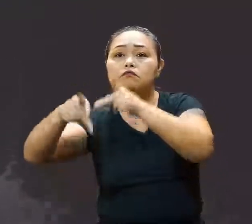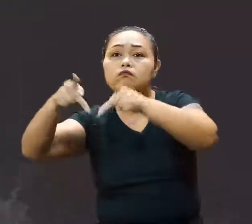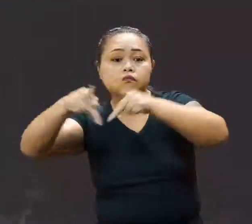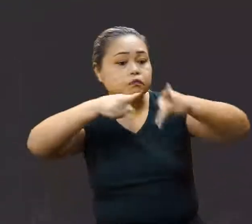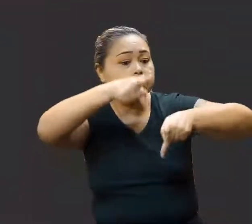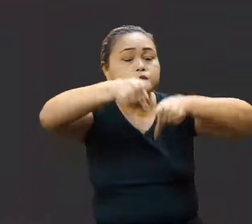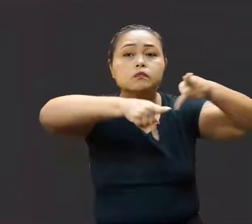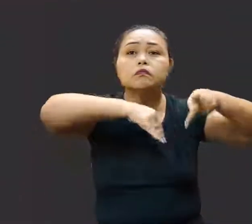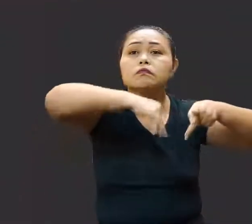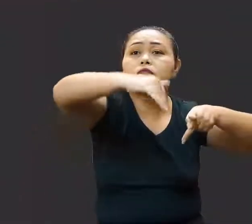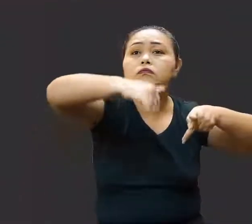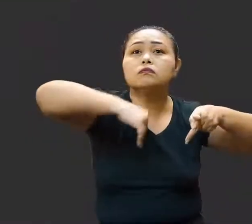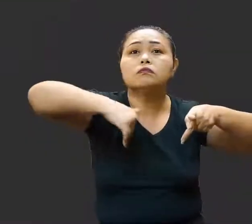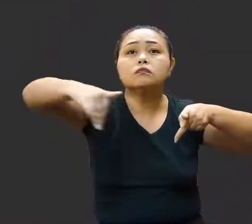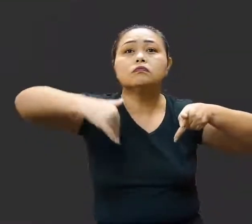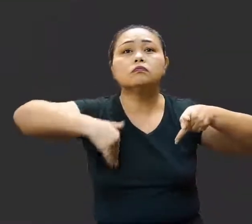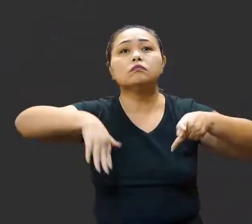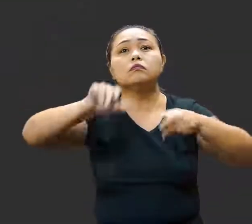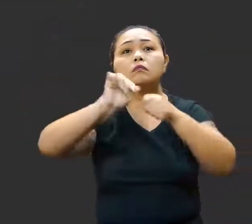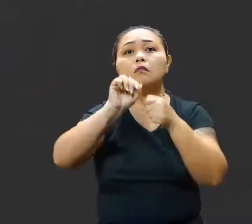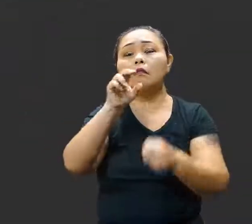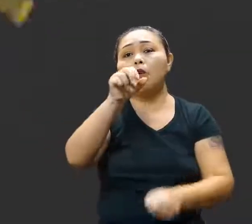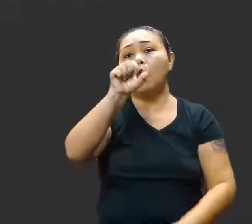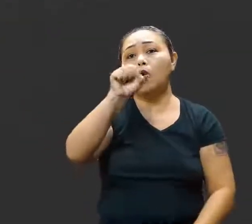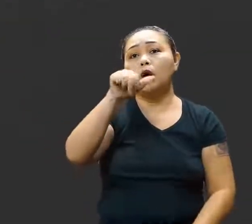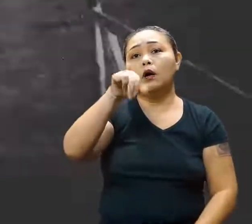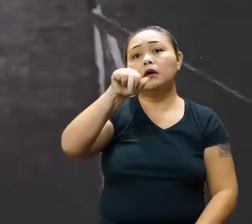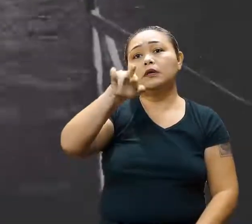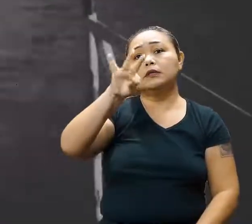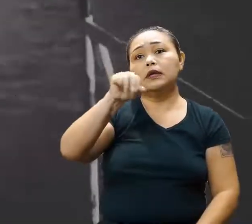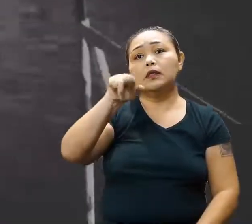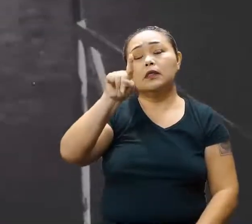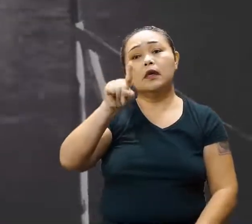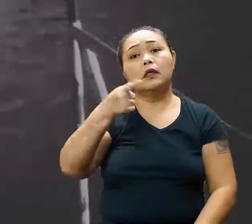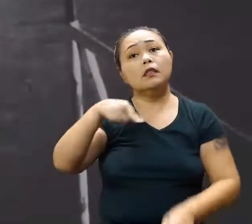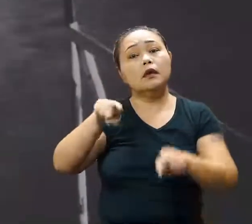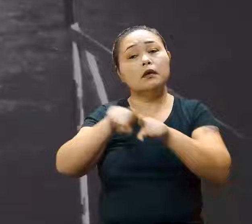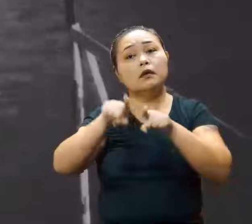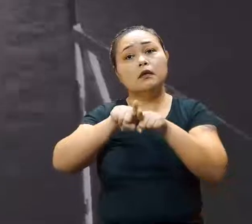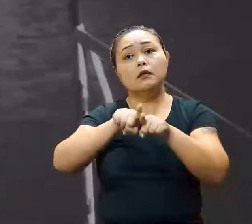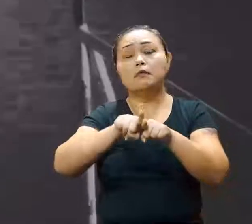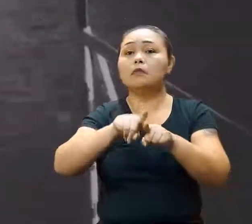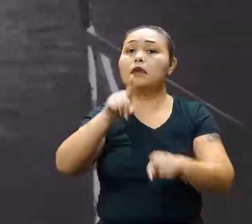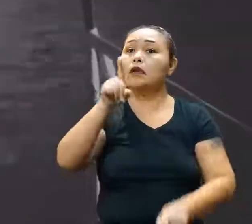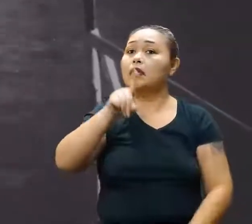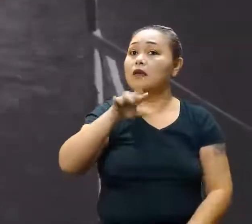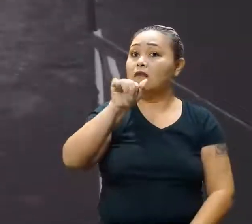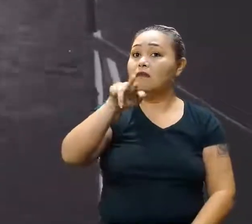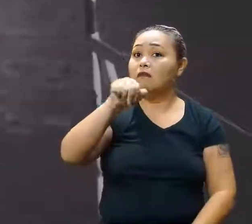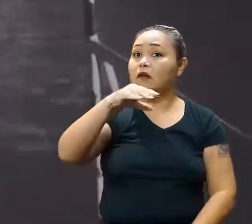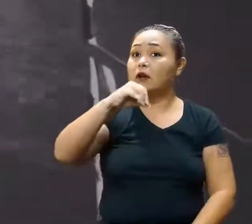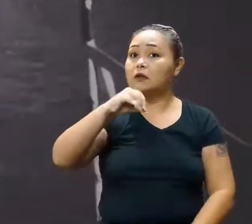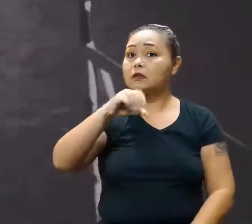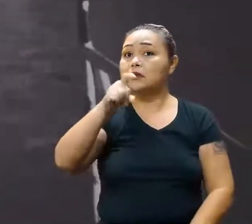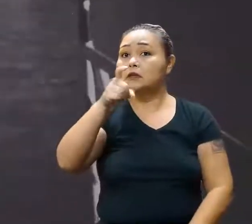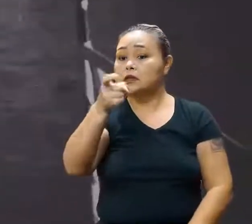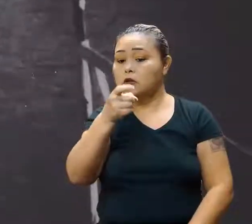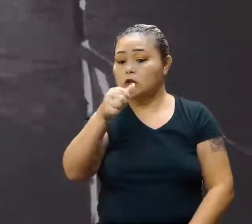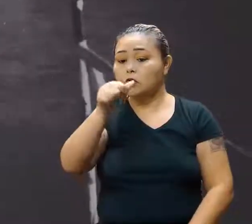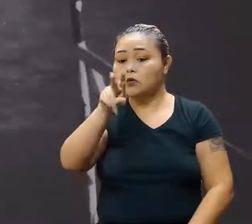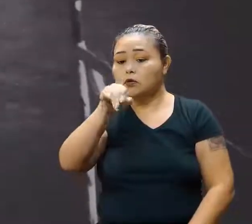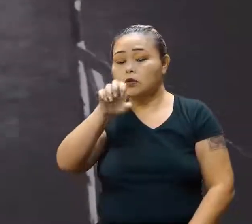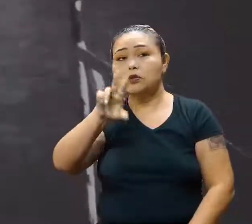de Santana e São Francisco Xavier. Portugal, no ano de